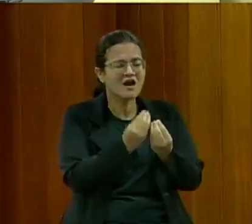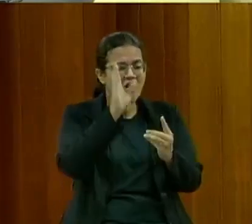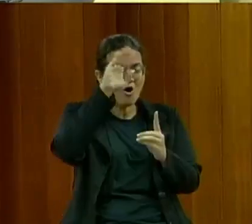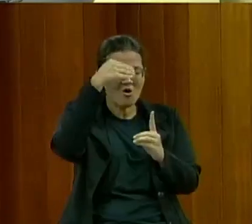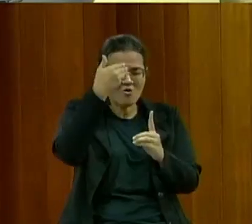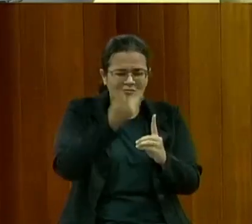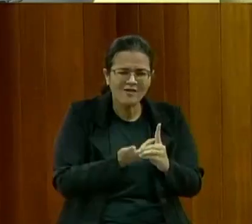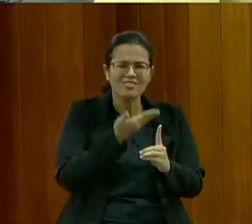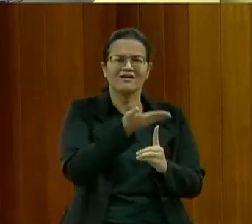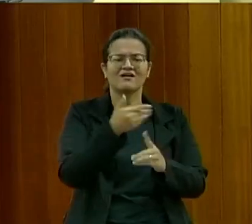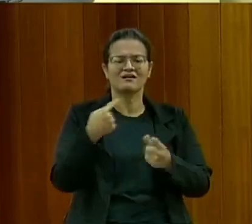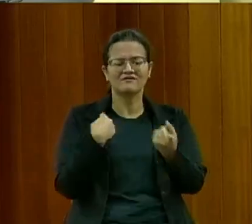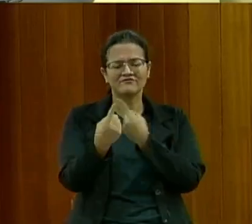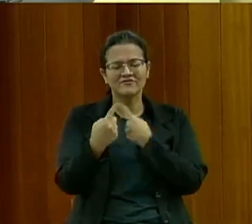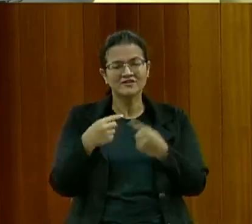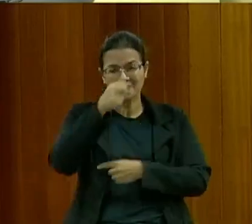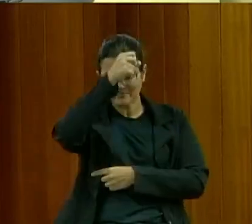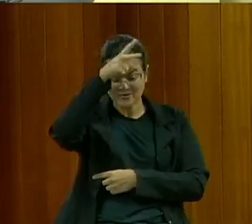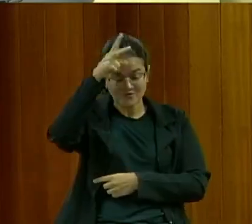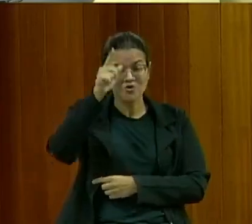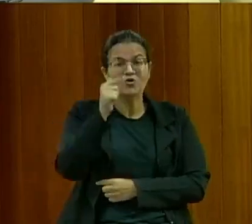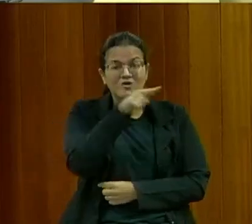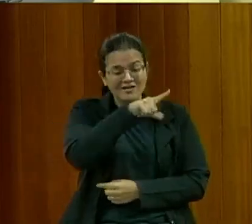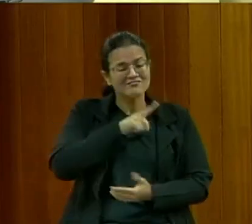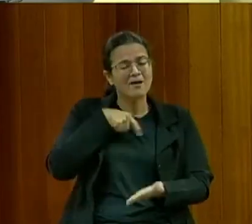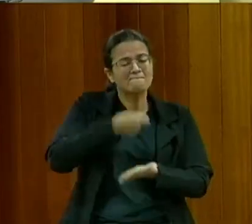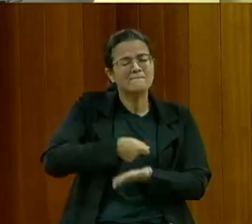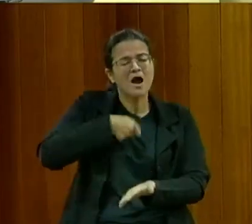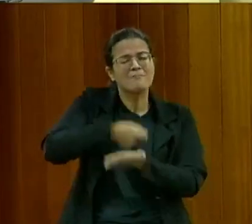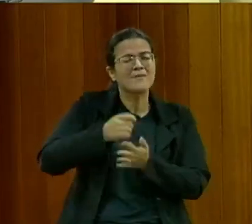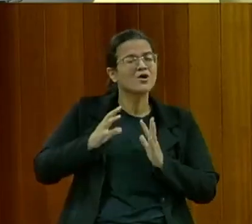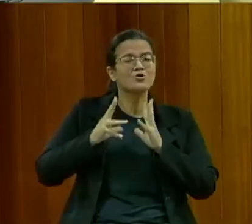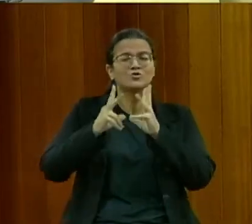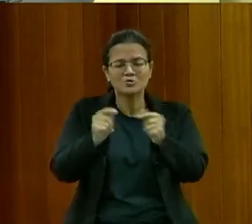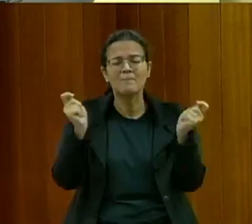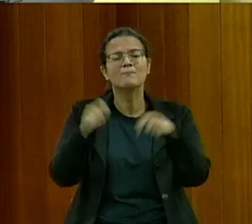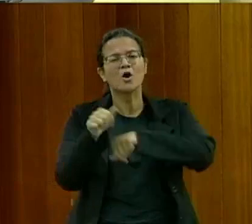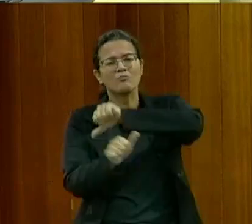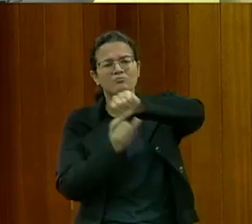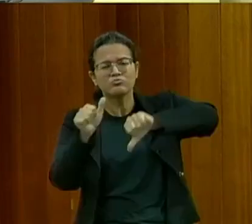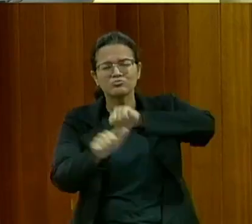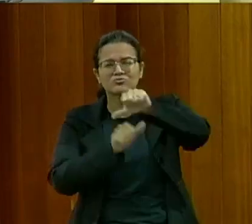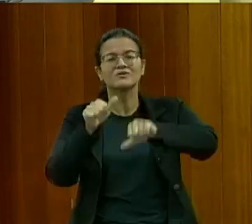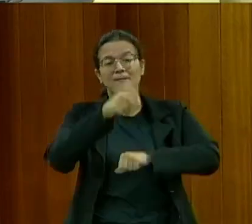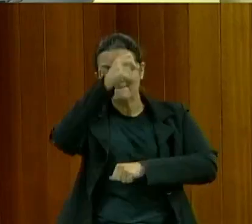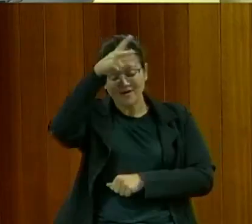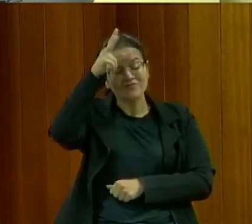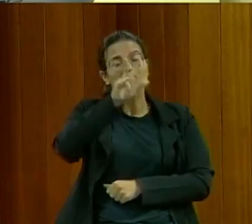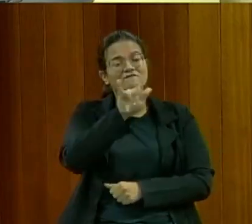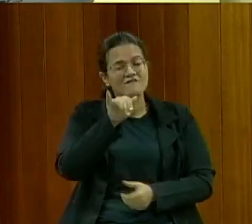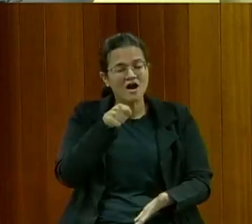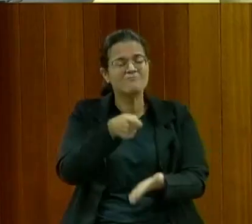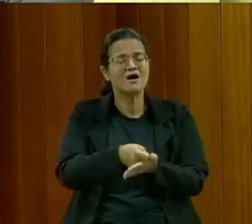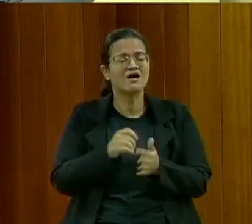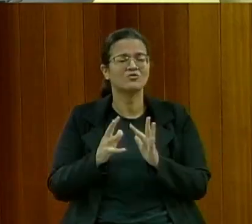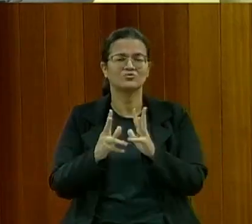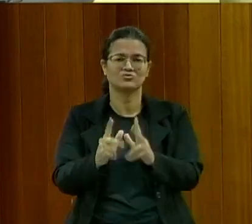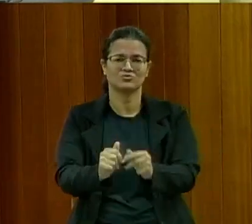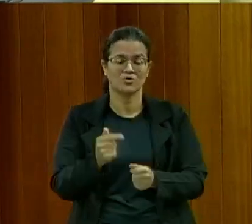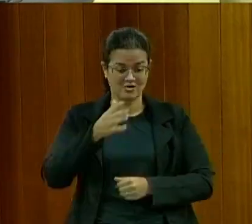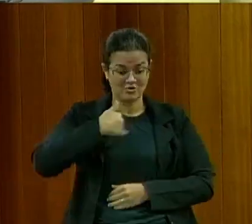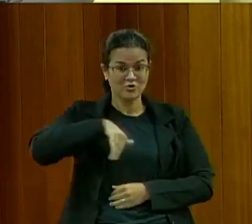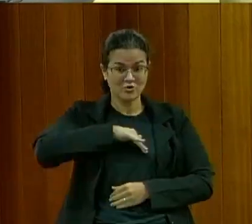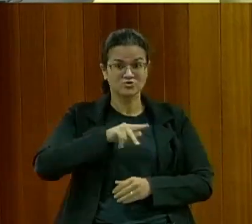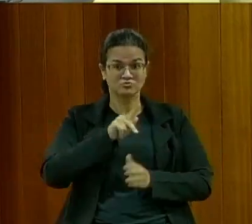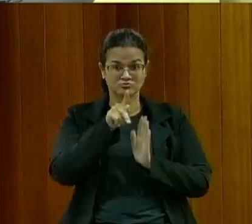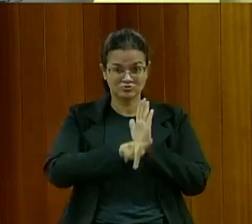de Goiânia está pagando tudo para fazer aquela modificação lá. É a Prefeitura que está pagando. E no nosso projeto, inclusive, fala para